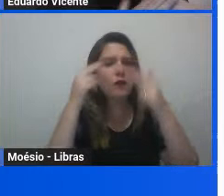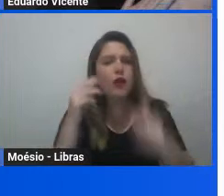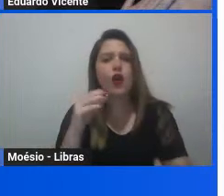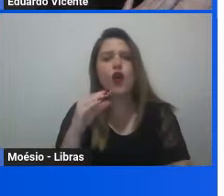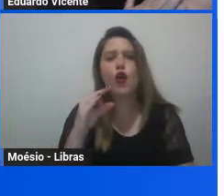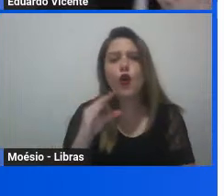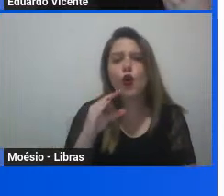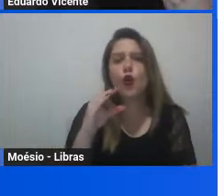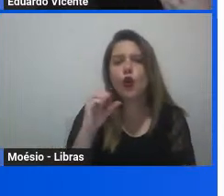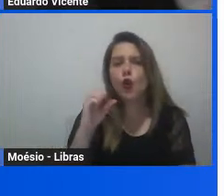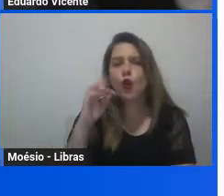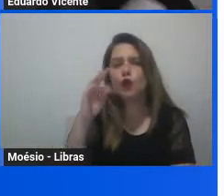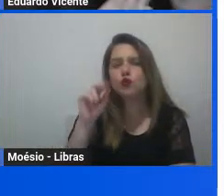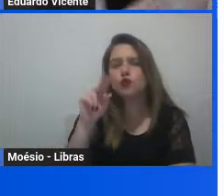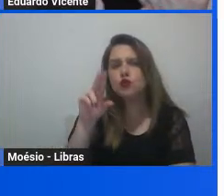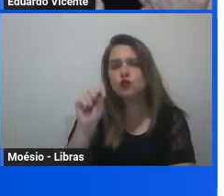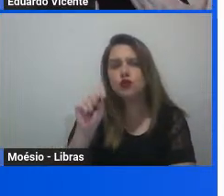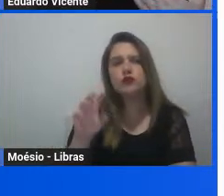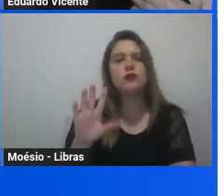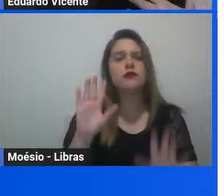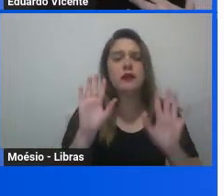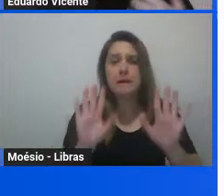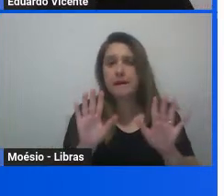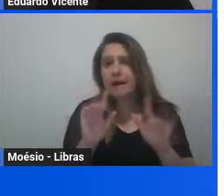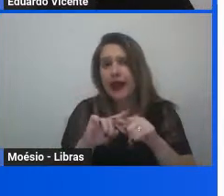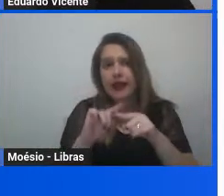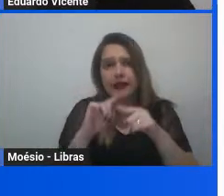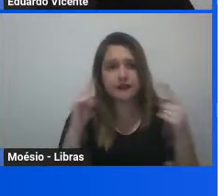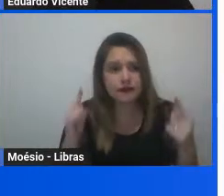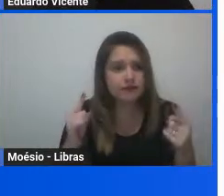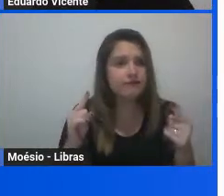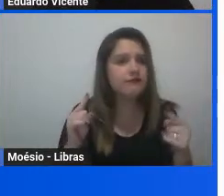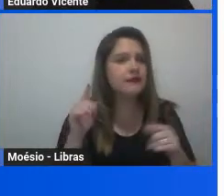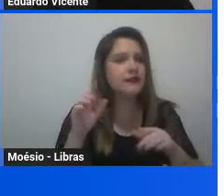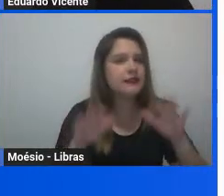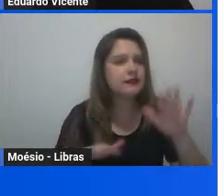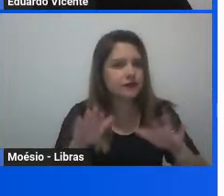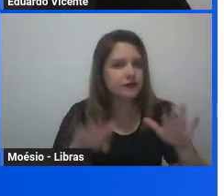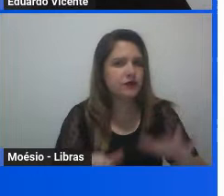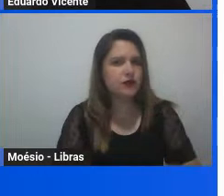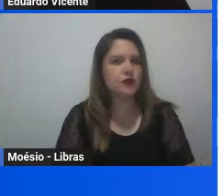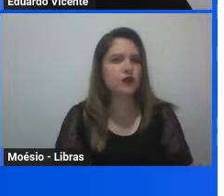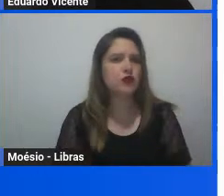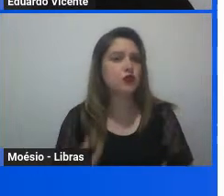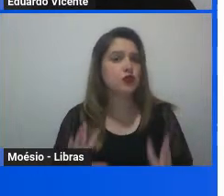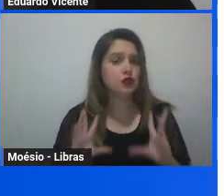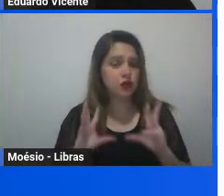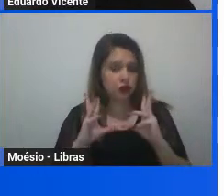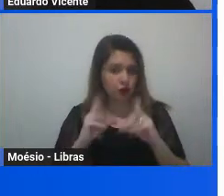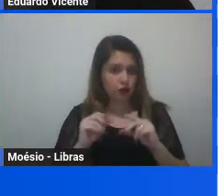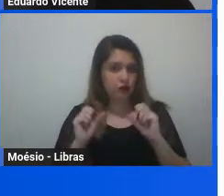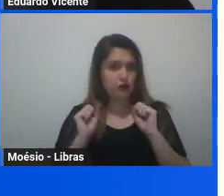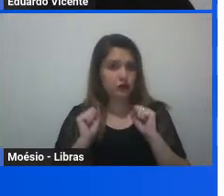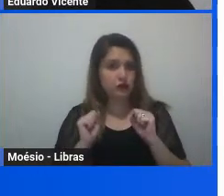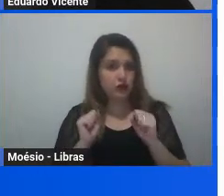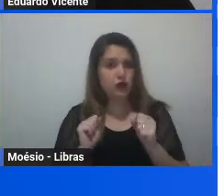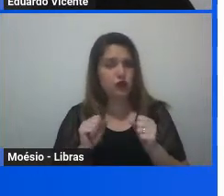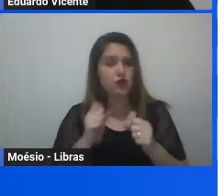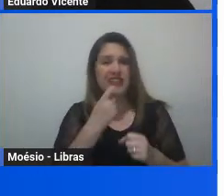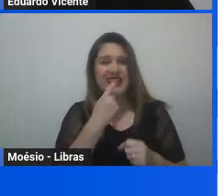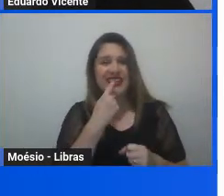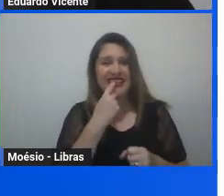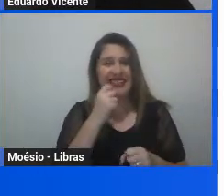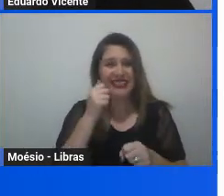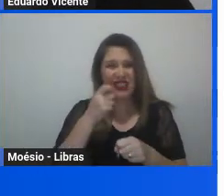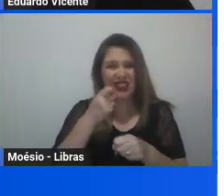apenas bateu, mas não perfurou a pele. Veja, todos nós temos ossos, né? E os ossos